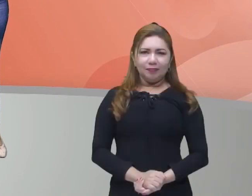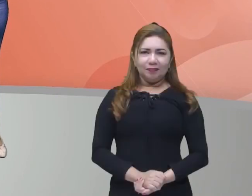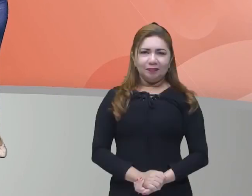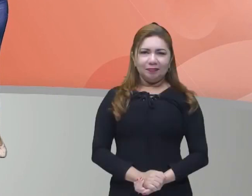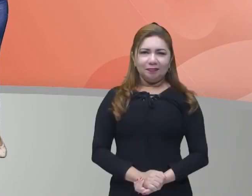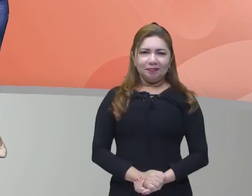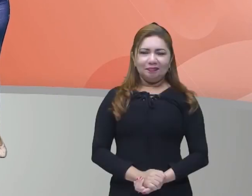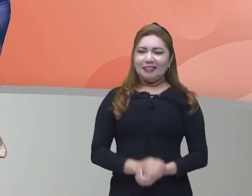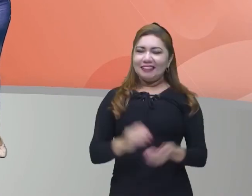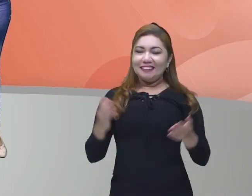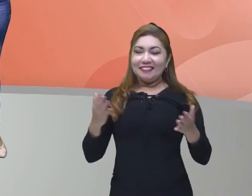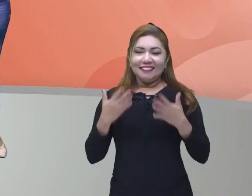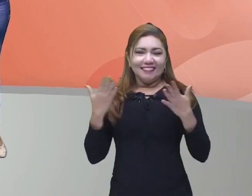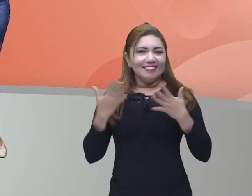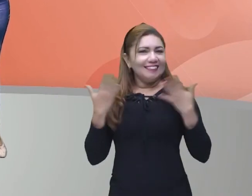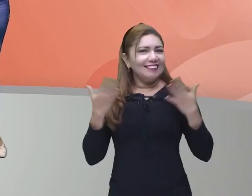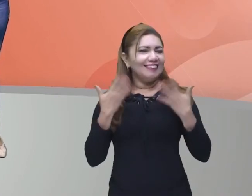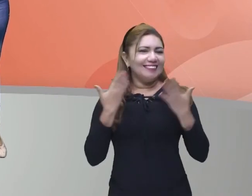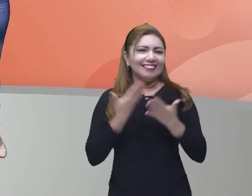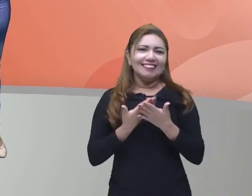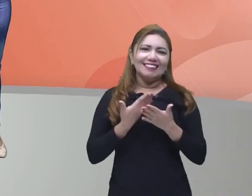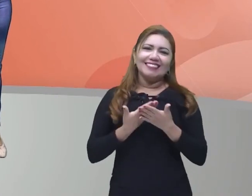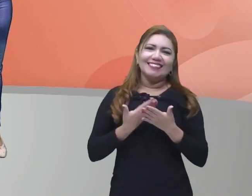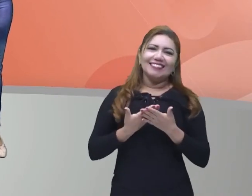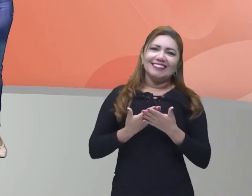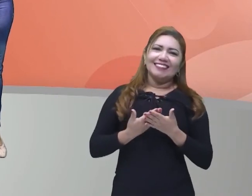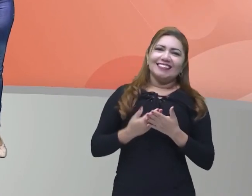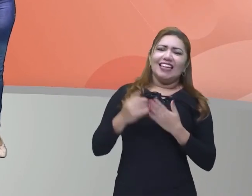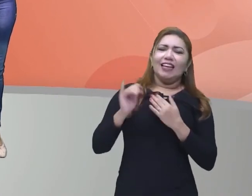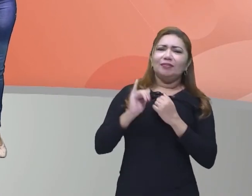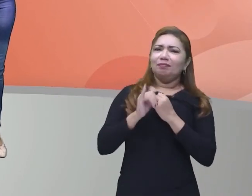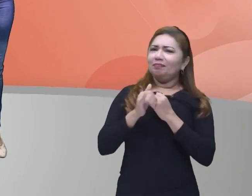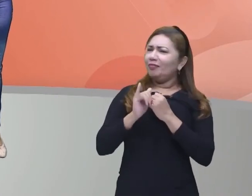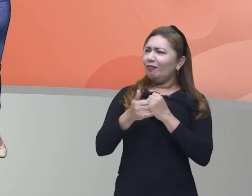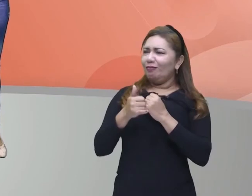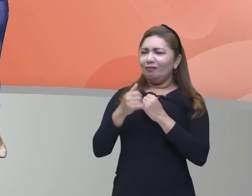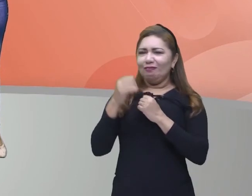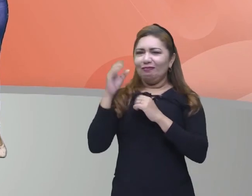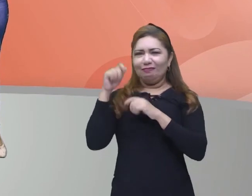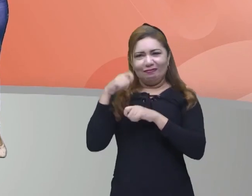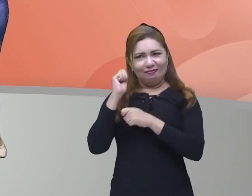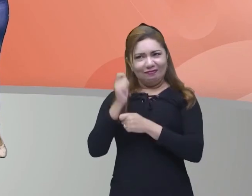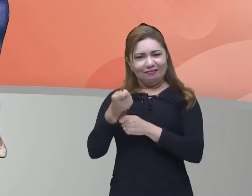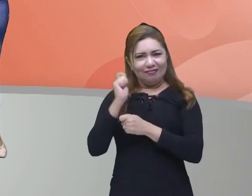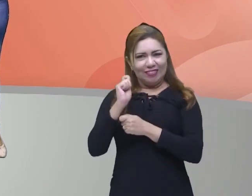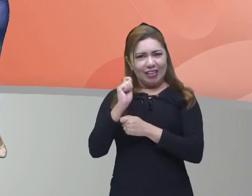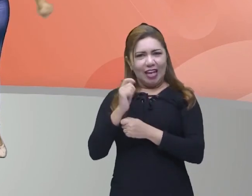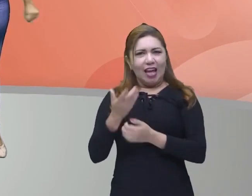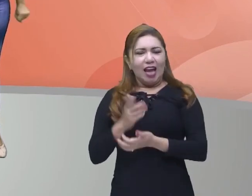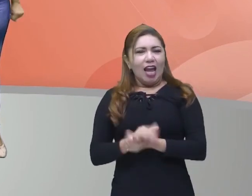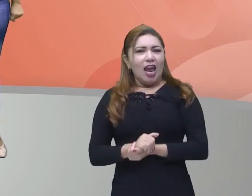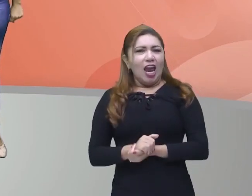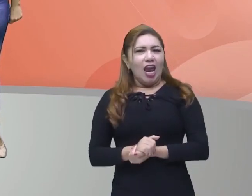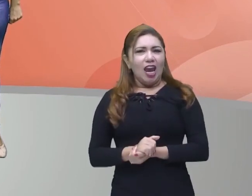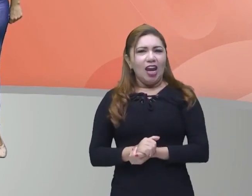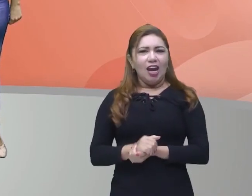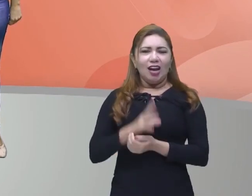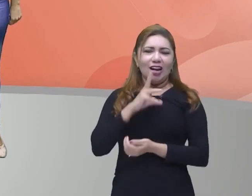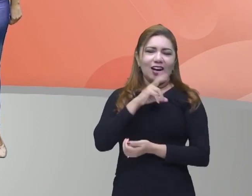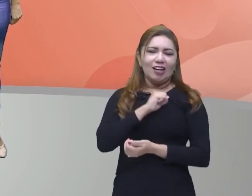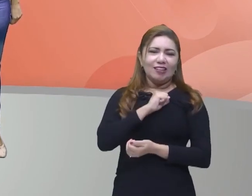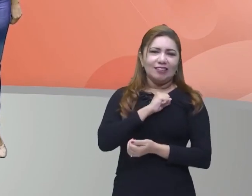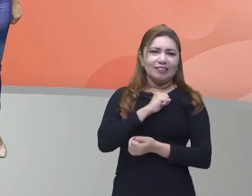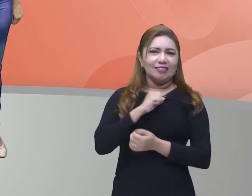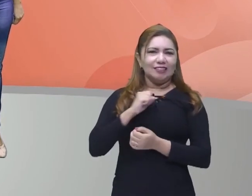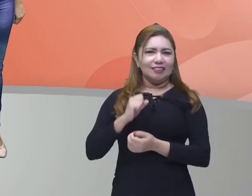Que maravilha de aula! Que contos de fadas que nós vimos hoje. Na verdade, eu amo contos de fadas. Se